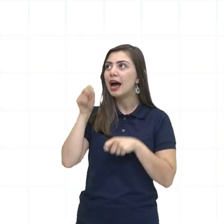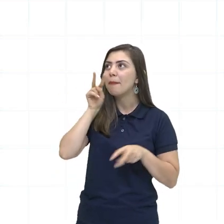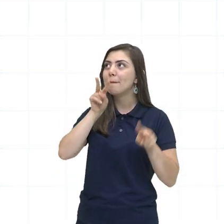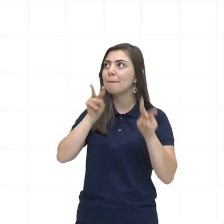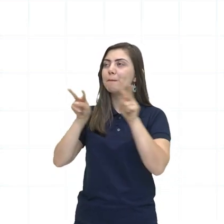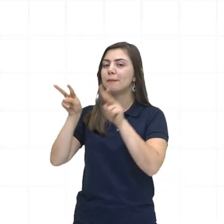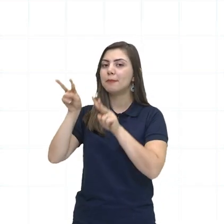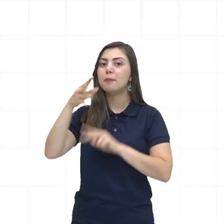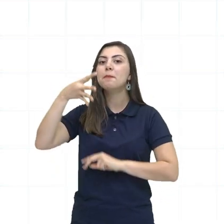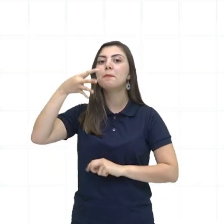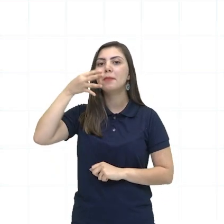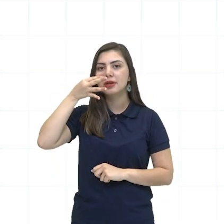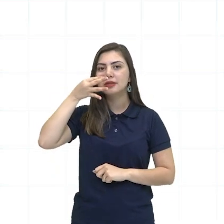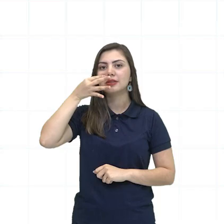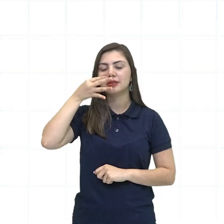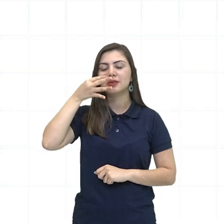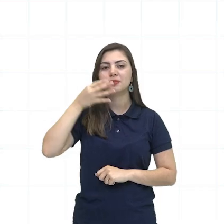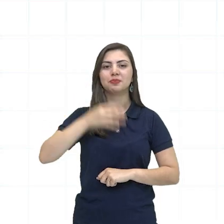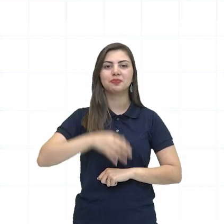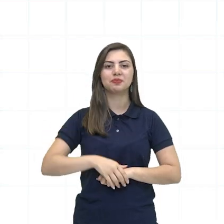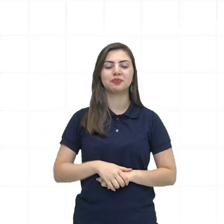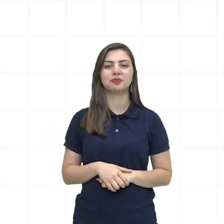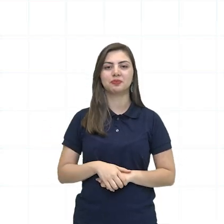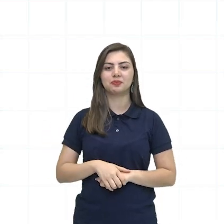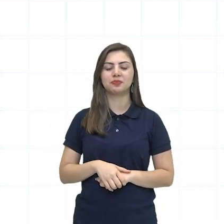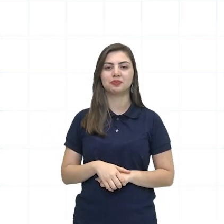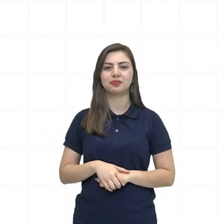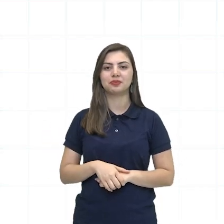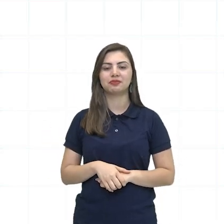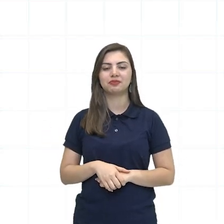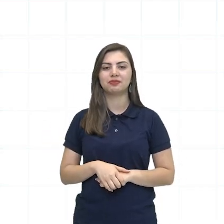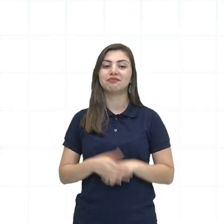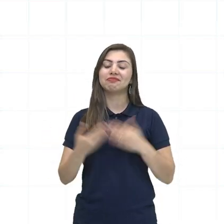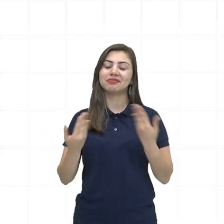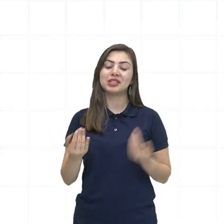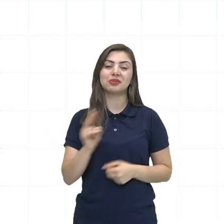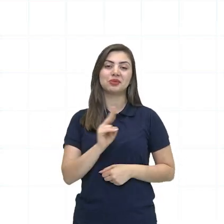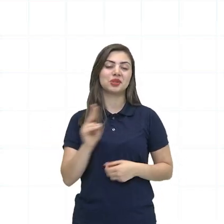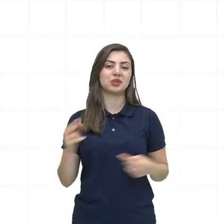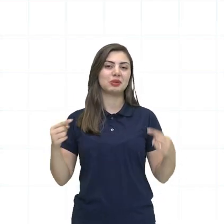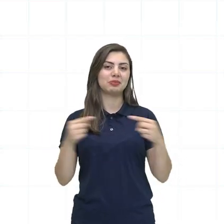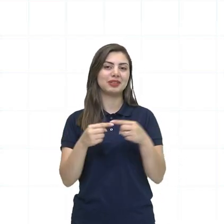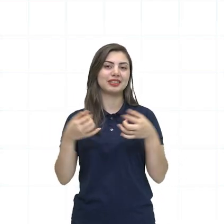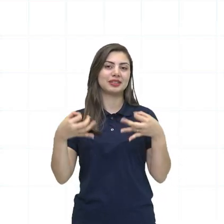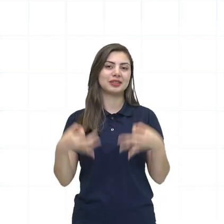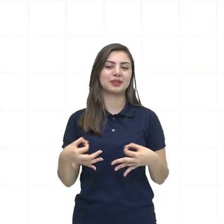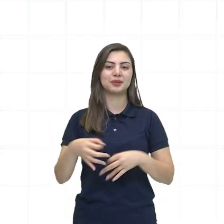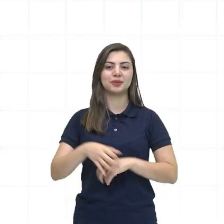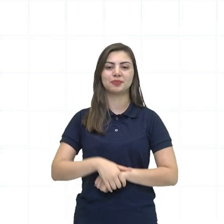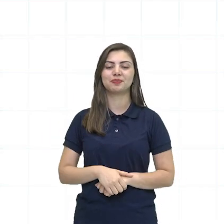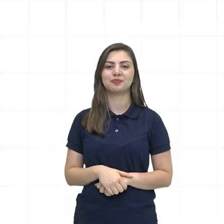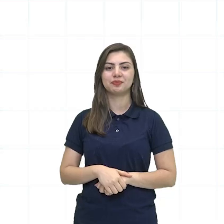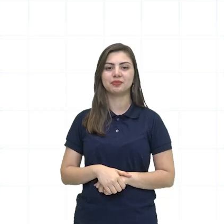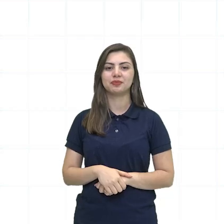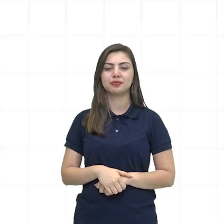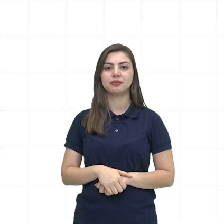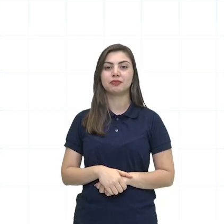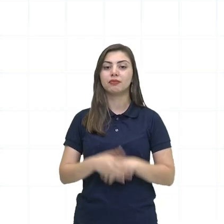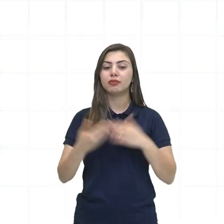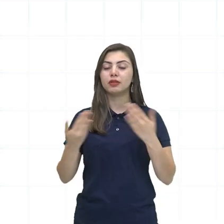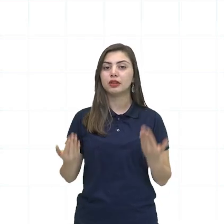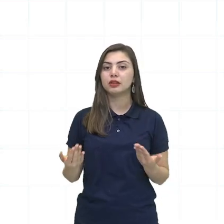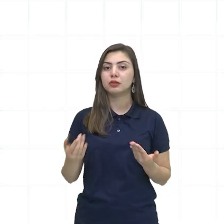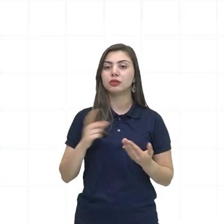ser apreciadas por meio da visão. Por isso o nome artes visuais. E muitas